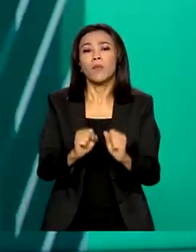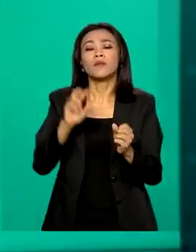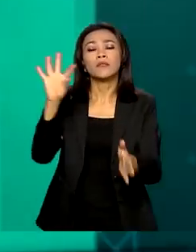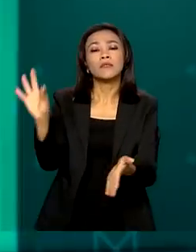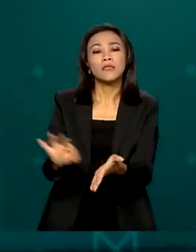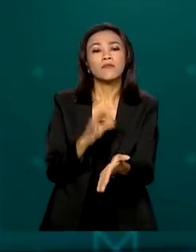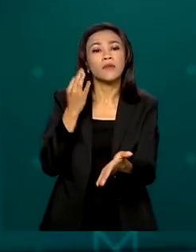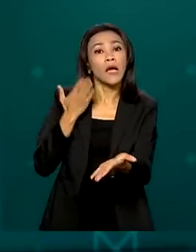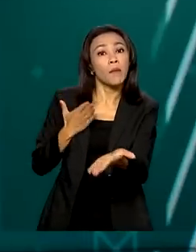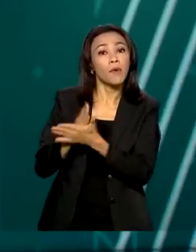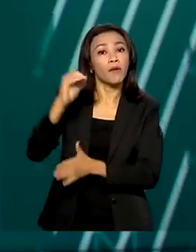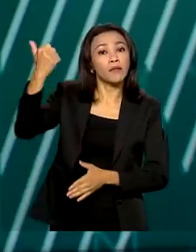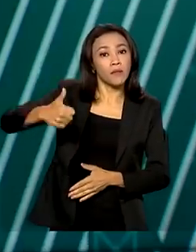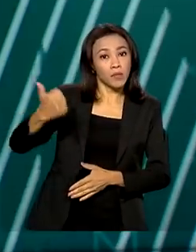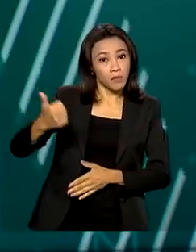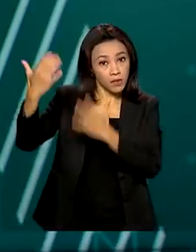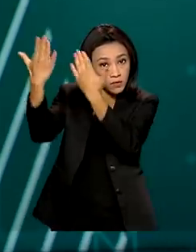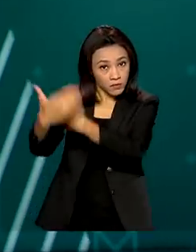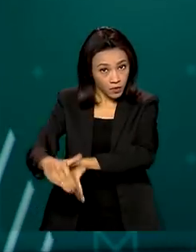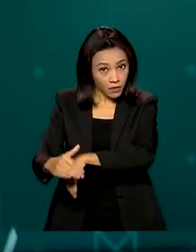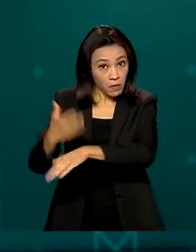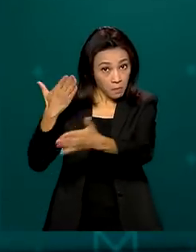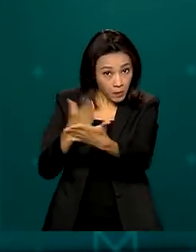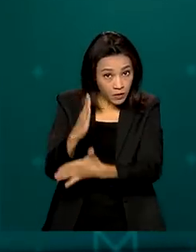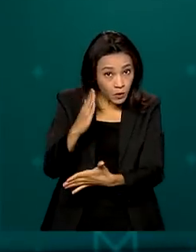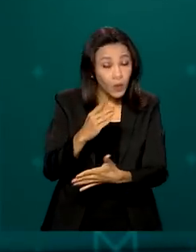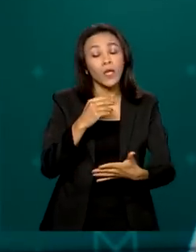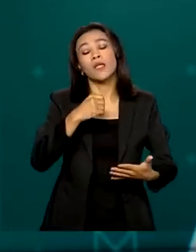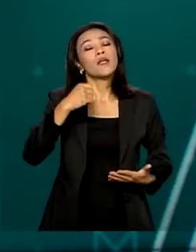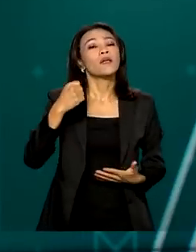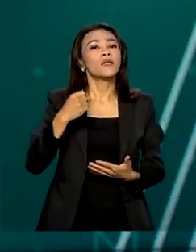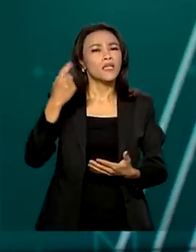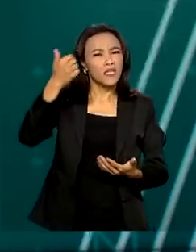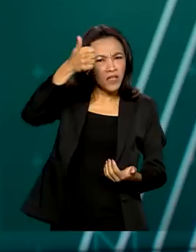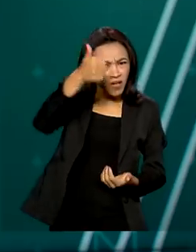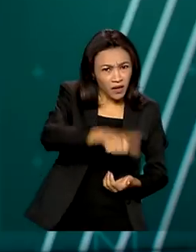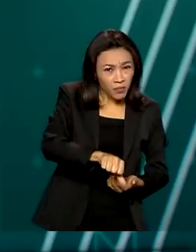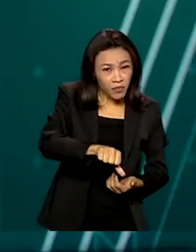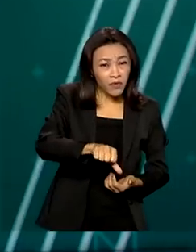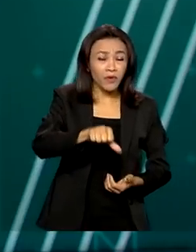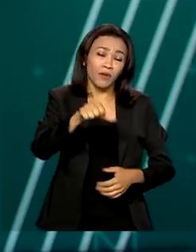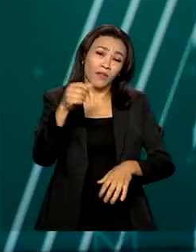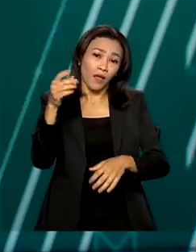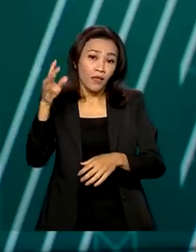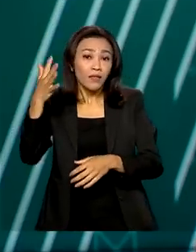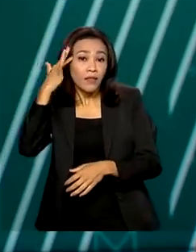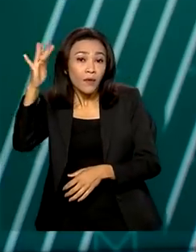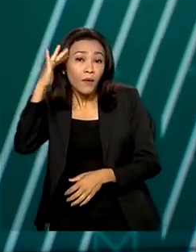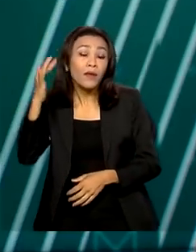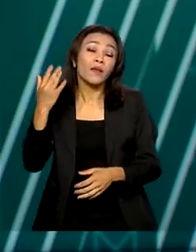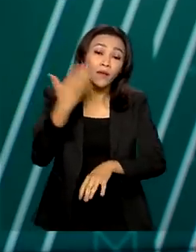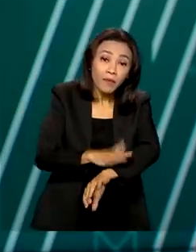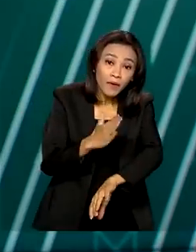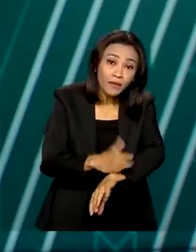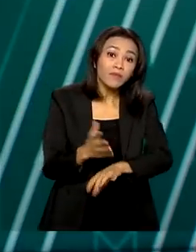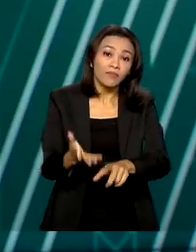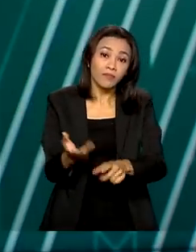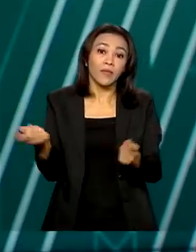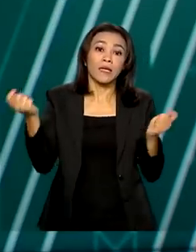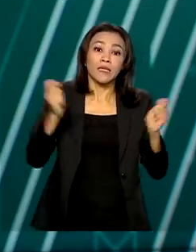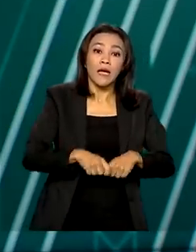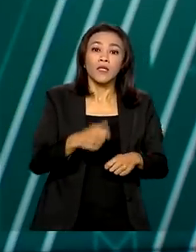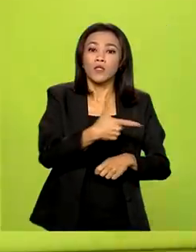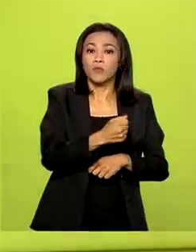os aprovados na primeira etapa E quem passou na prova teórica e reprovou na parte prática das edições de 2021